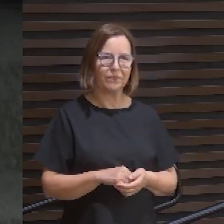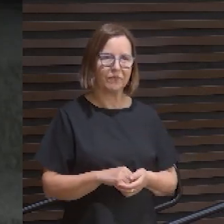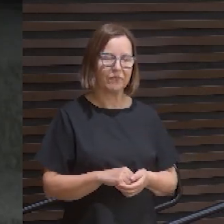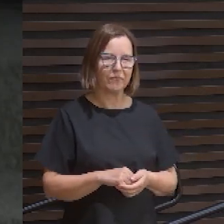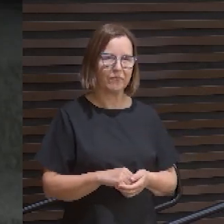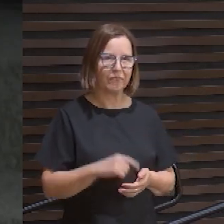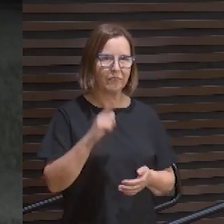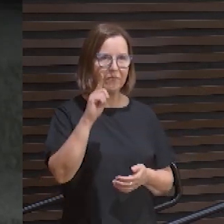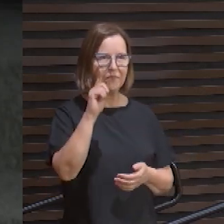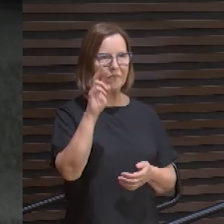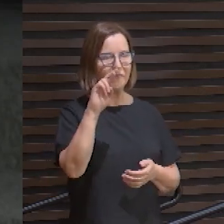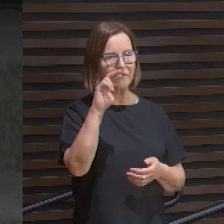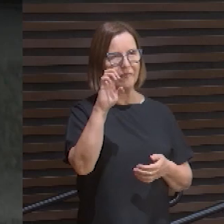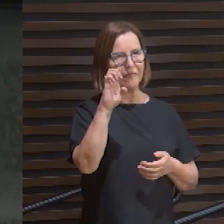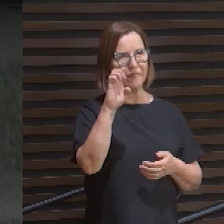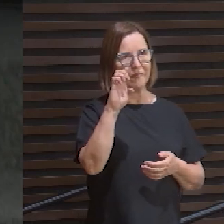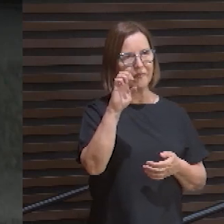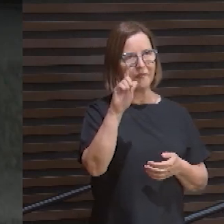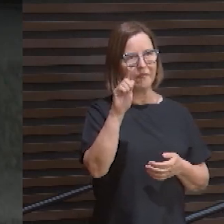Gregório de Nazianzo,